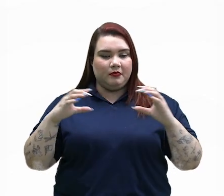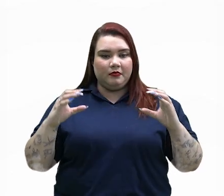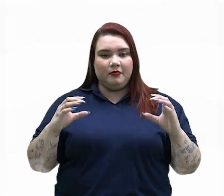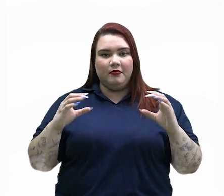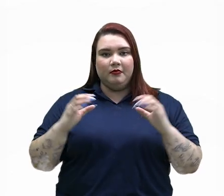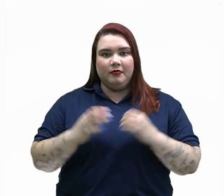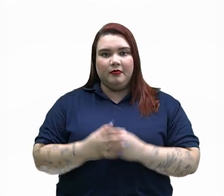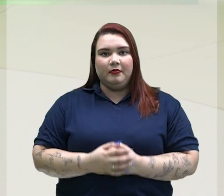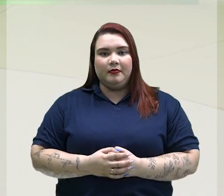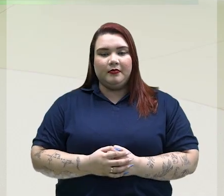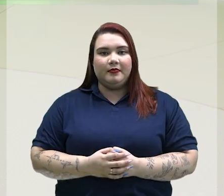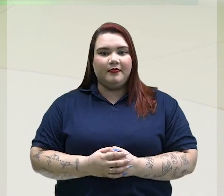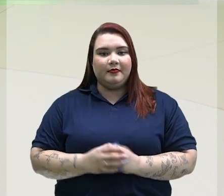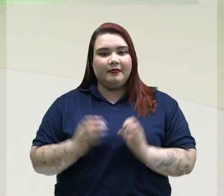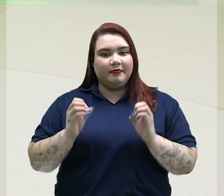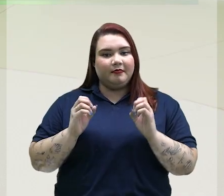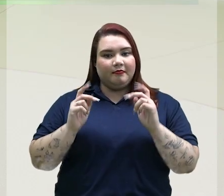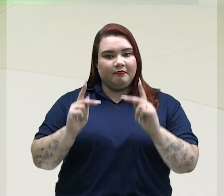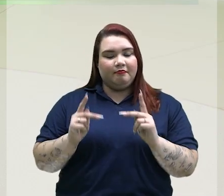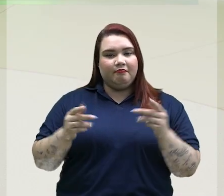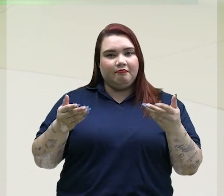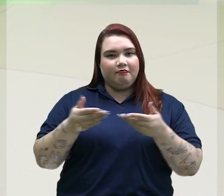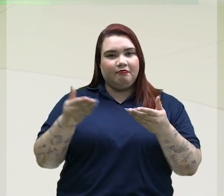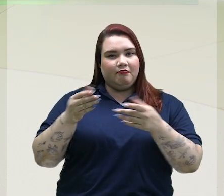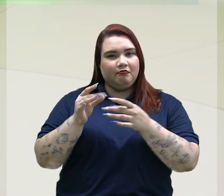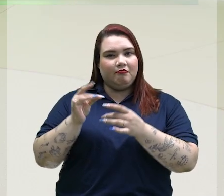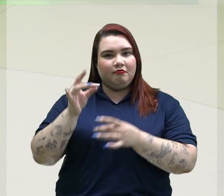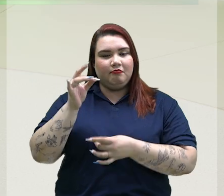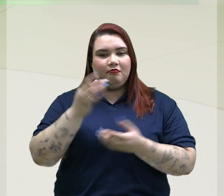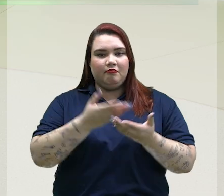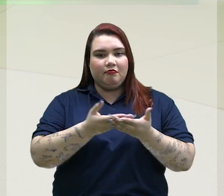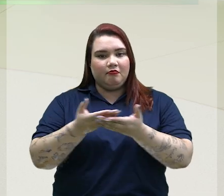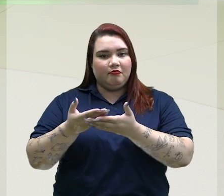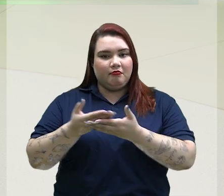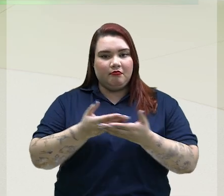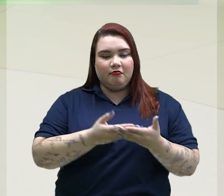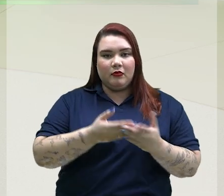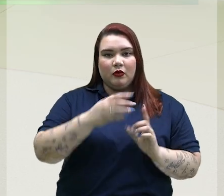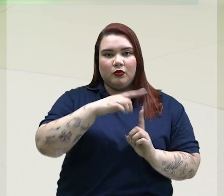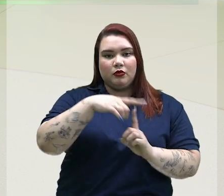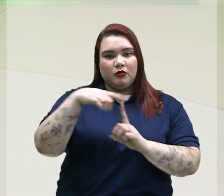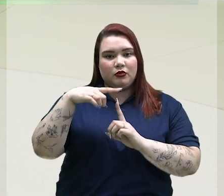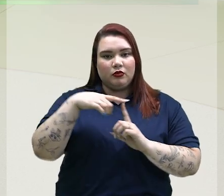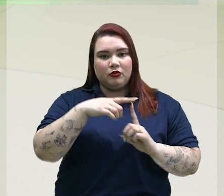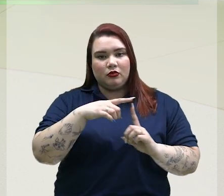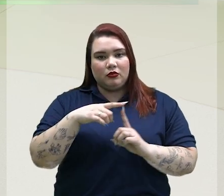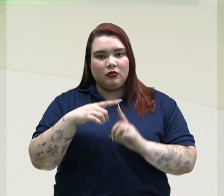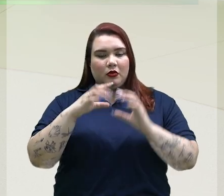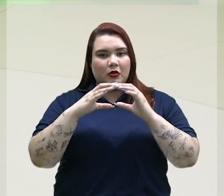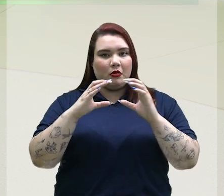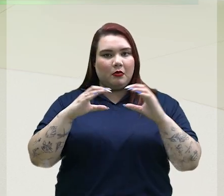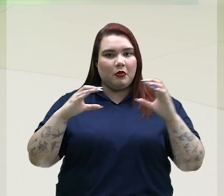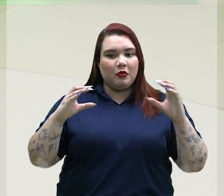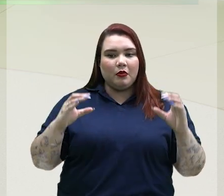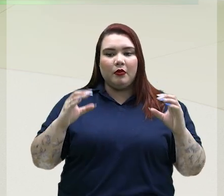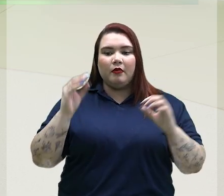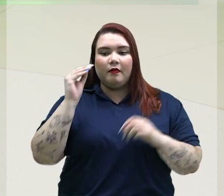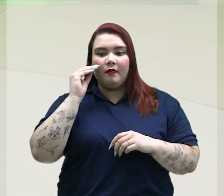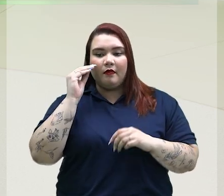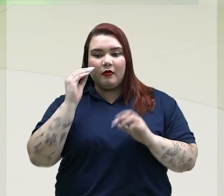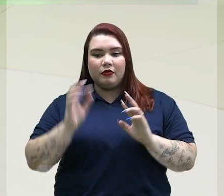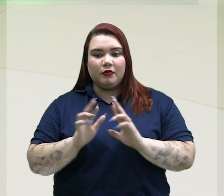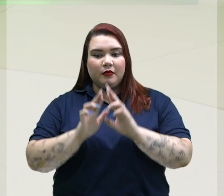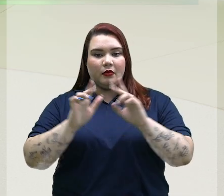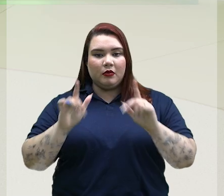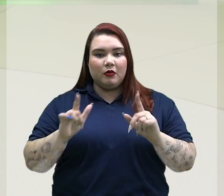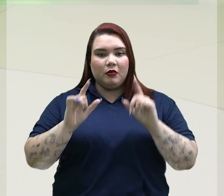cadeias carbônicas. Então, a gente vai se aprofundar um pouco mais nessa classificação, determinar,